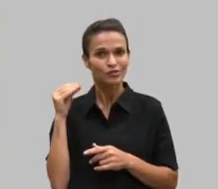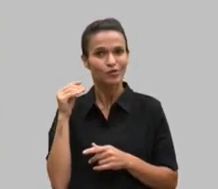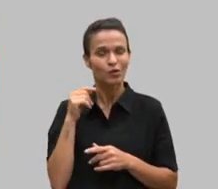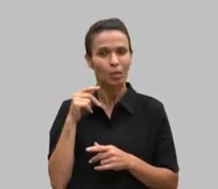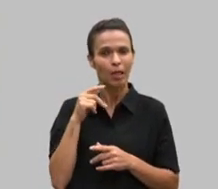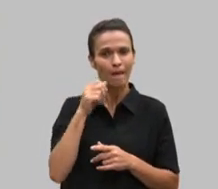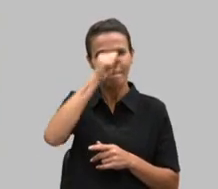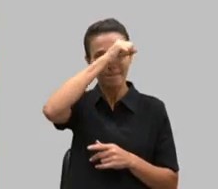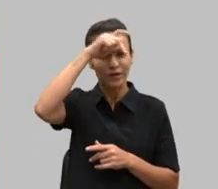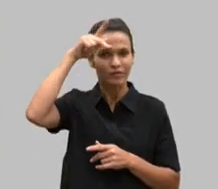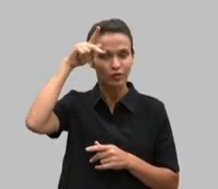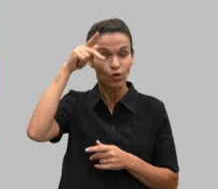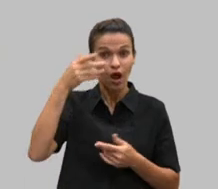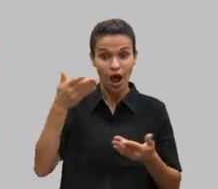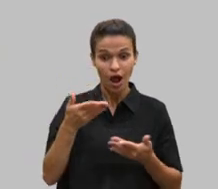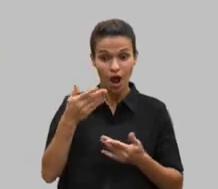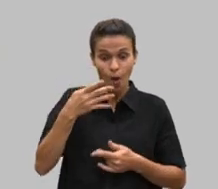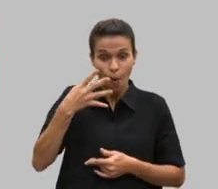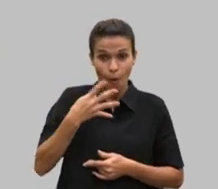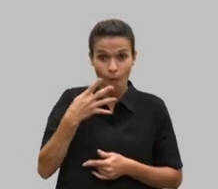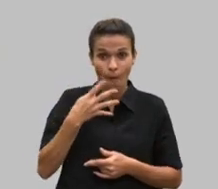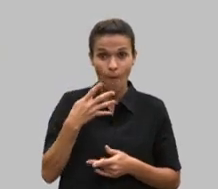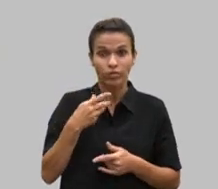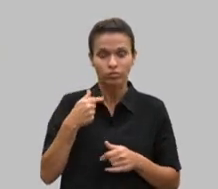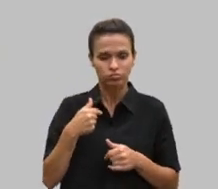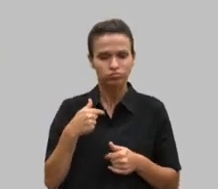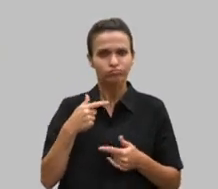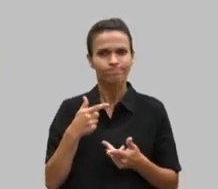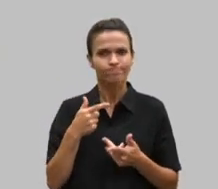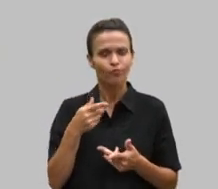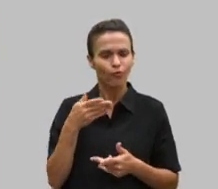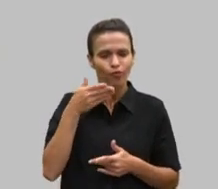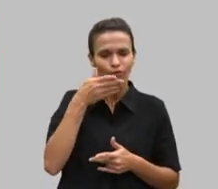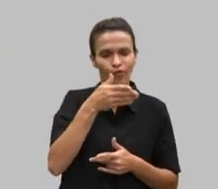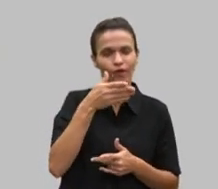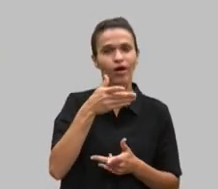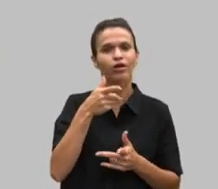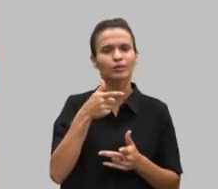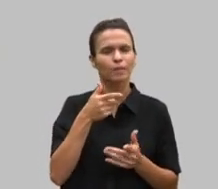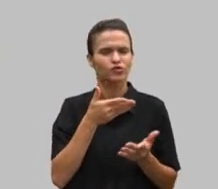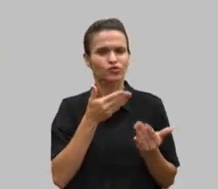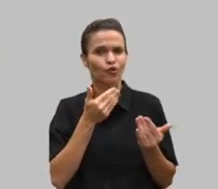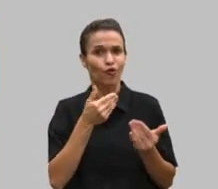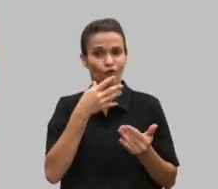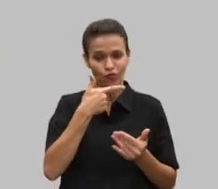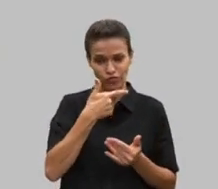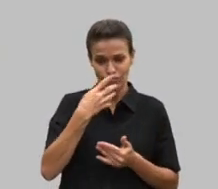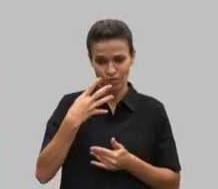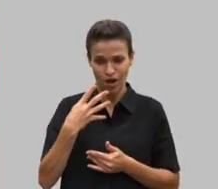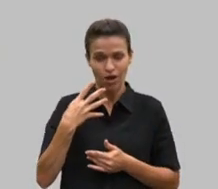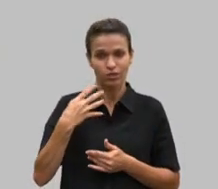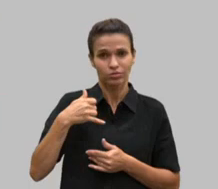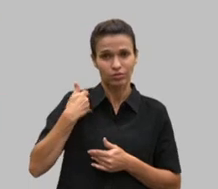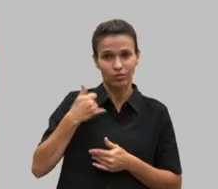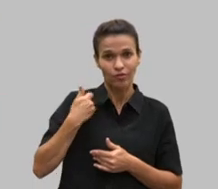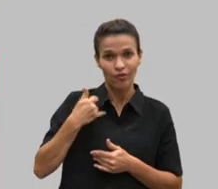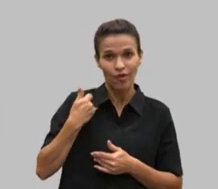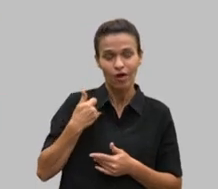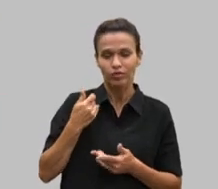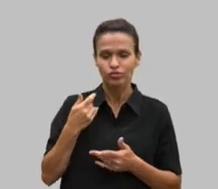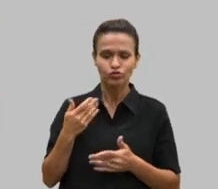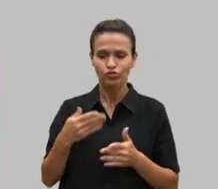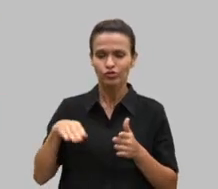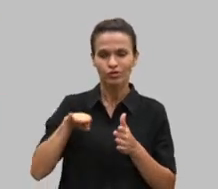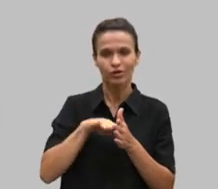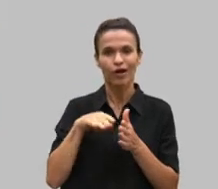mandato presidindo esse Parlamento foi naquela legislatura parlamentar mais jovem com 24 anos chegando a esse Parlamento Mineiro